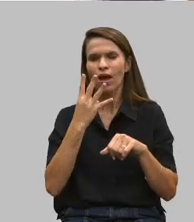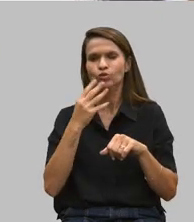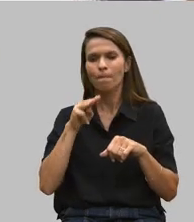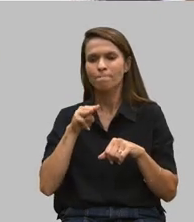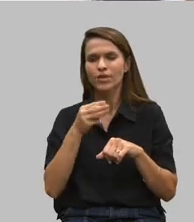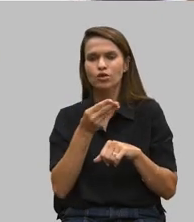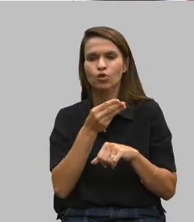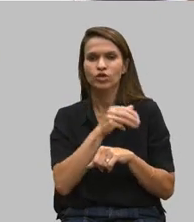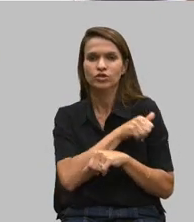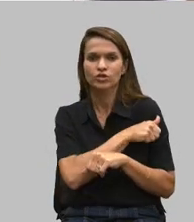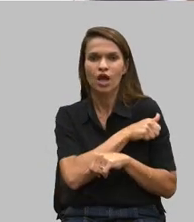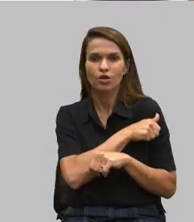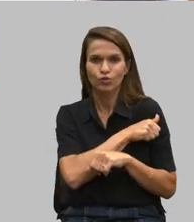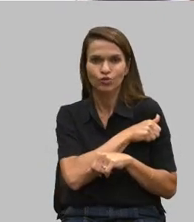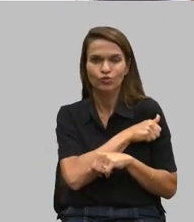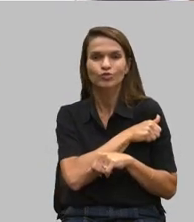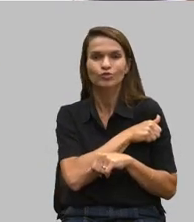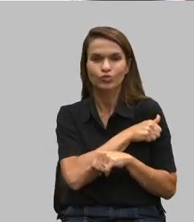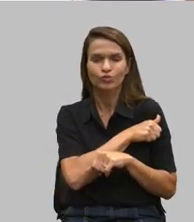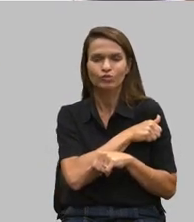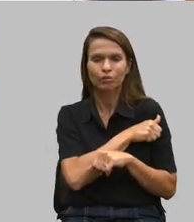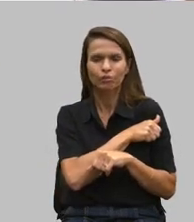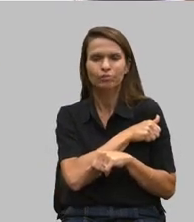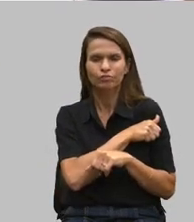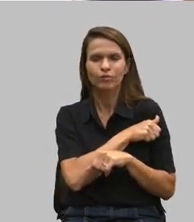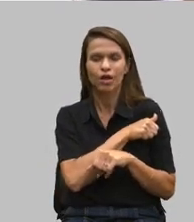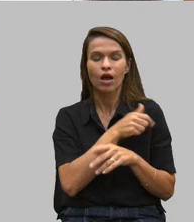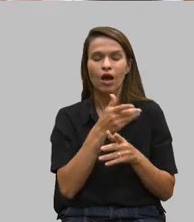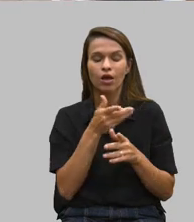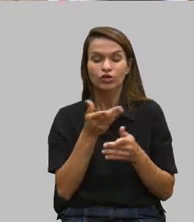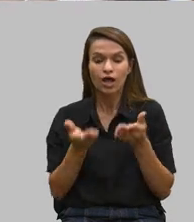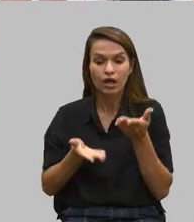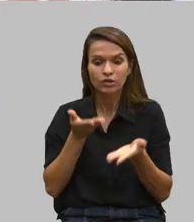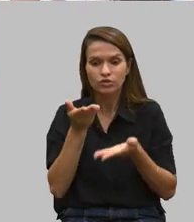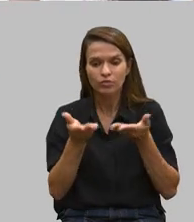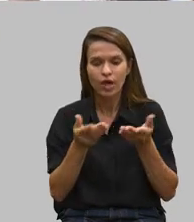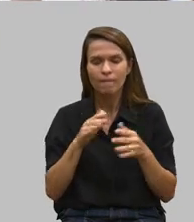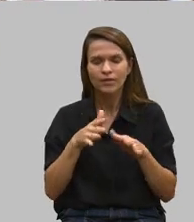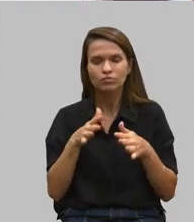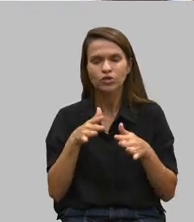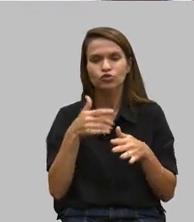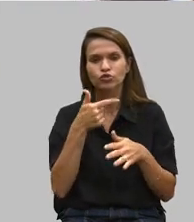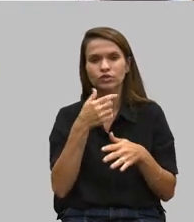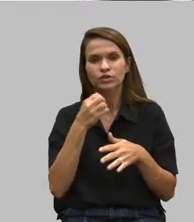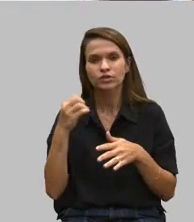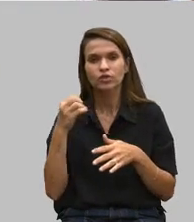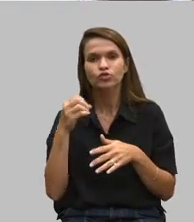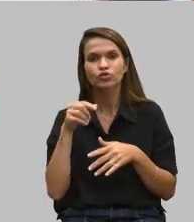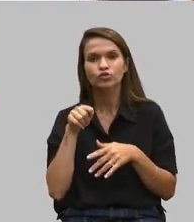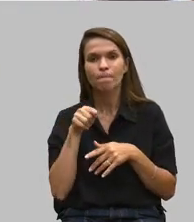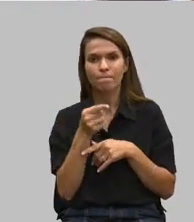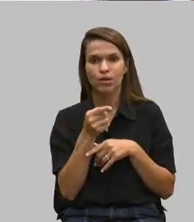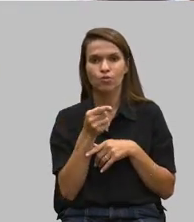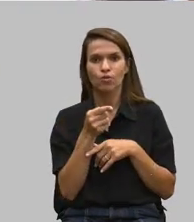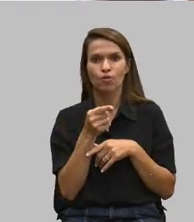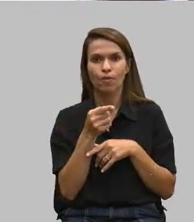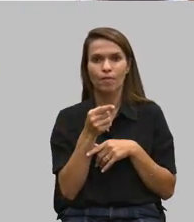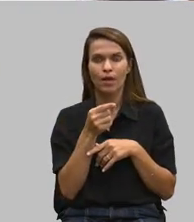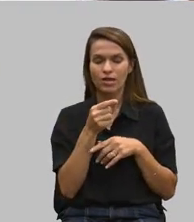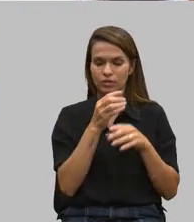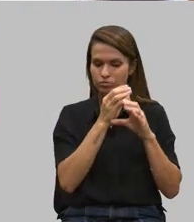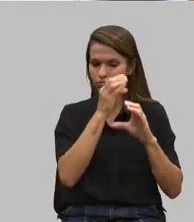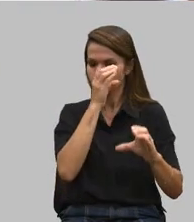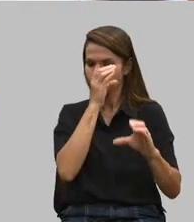Vereador Cláudio a estimativa de atendimento são 200.000 mais ou menos masagem são 4 milhões de